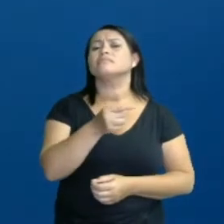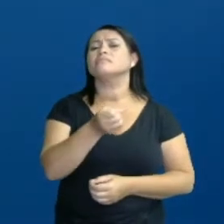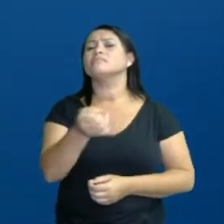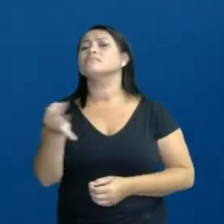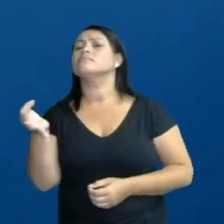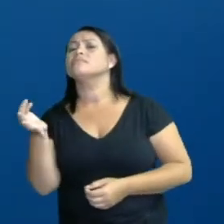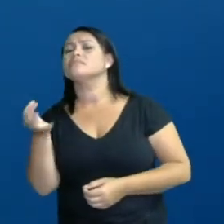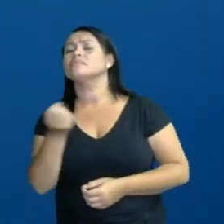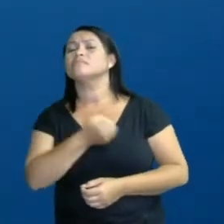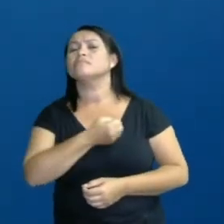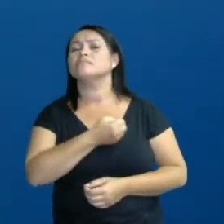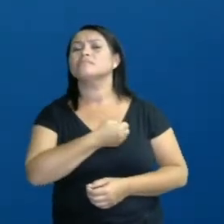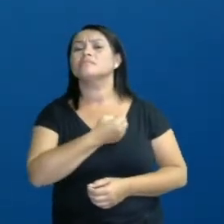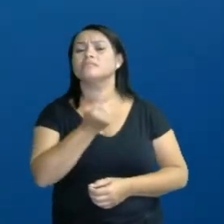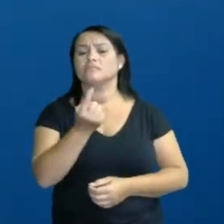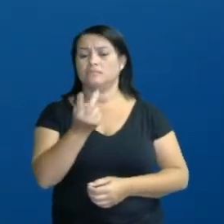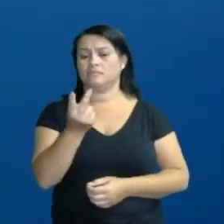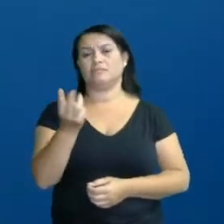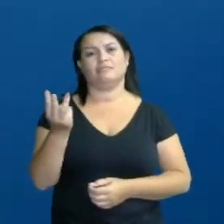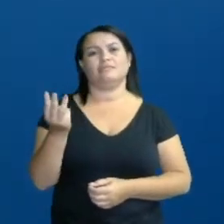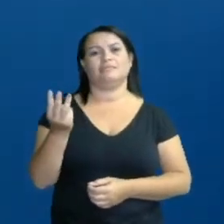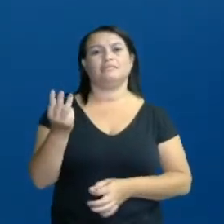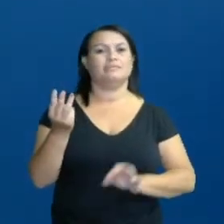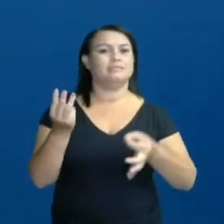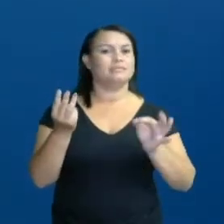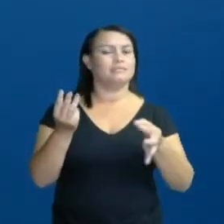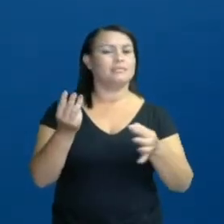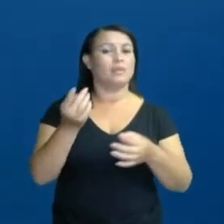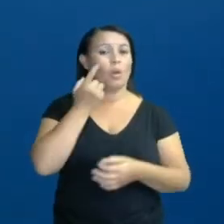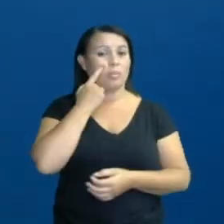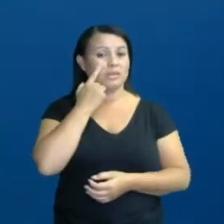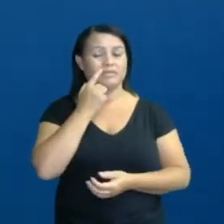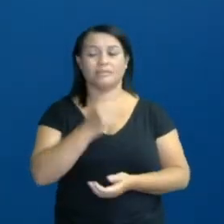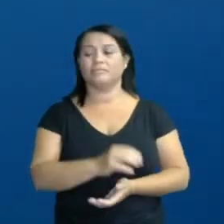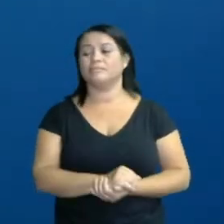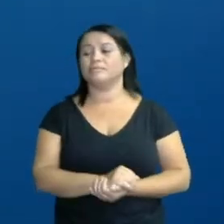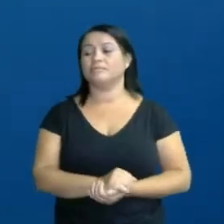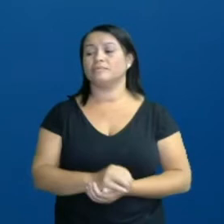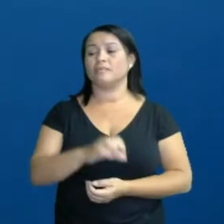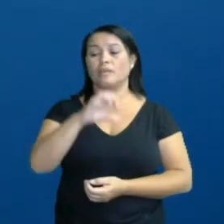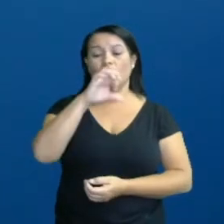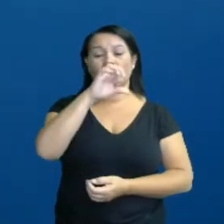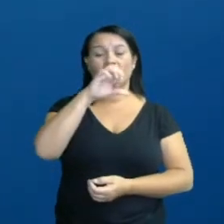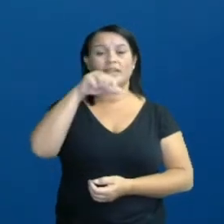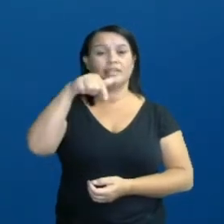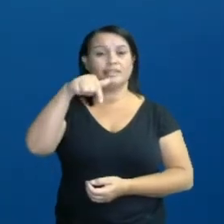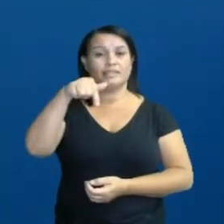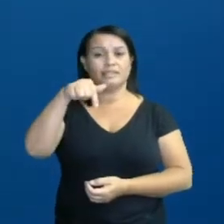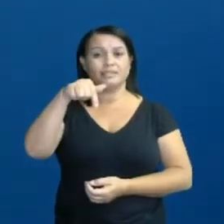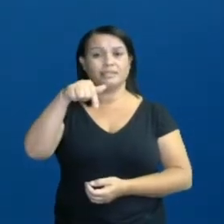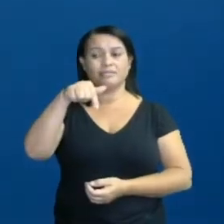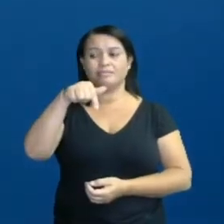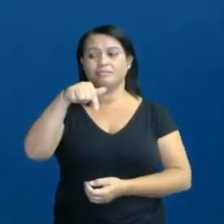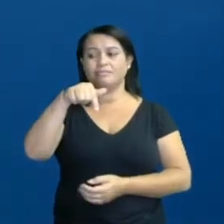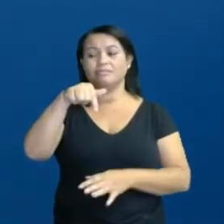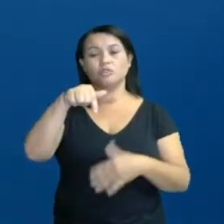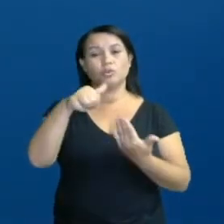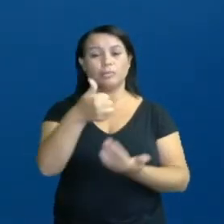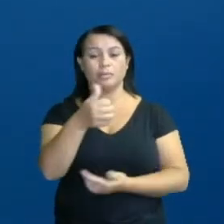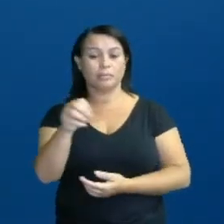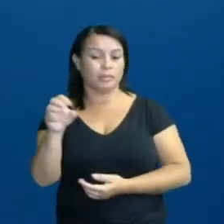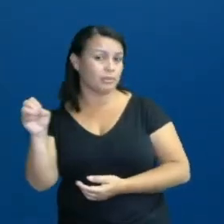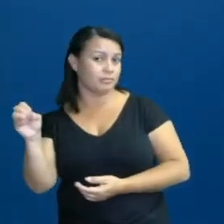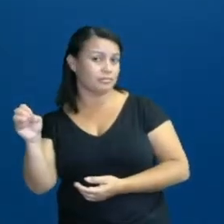quantos números? 1, 2, 3. Então, vai ser o seguinte, ó. 97 sobre quem?